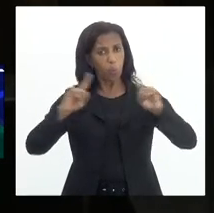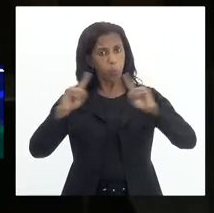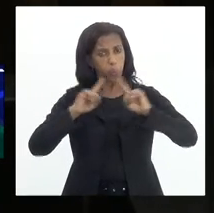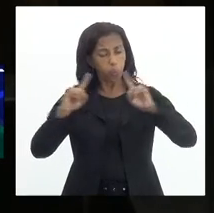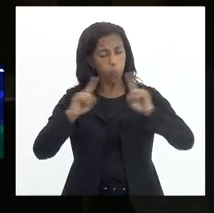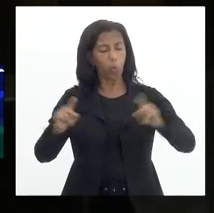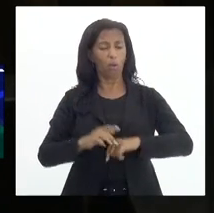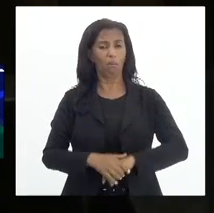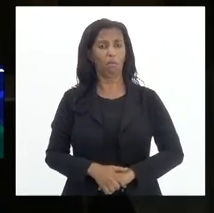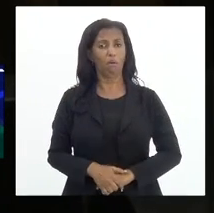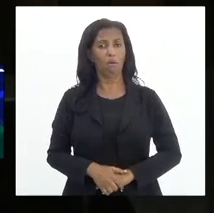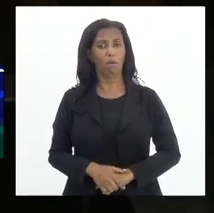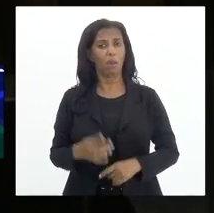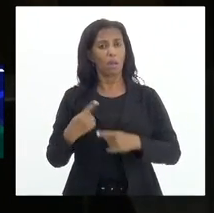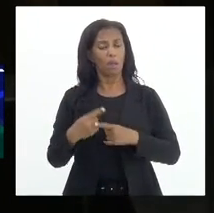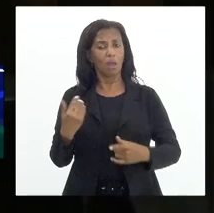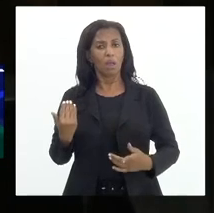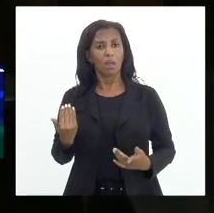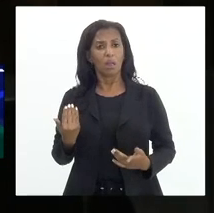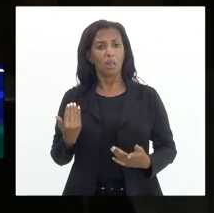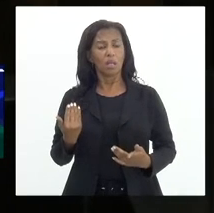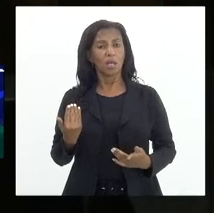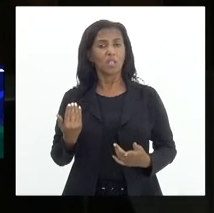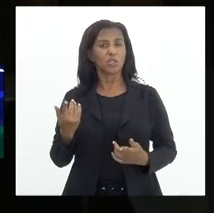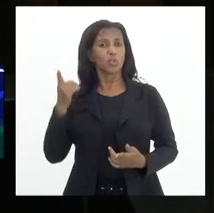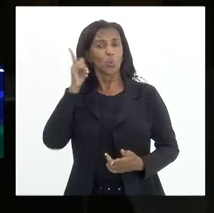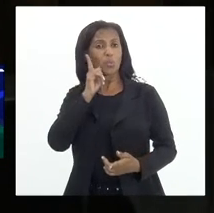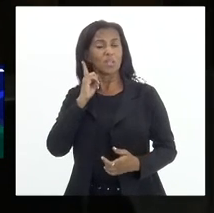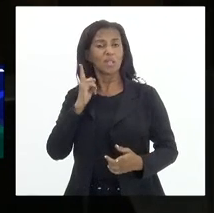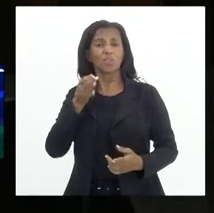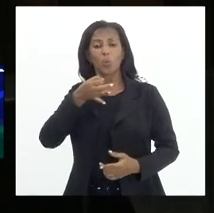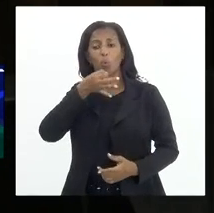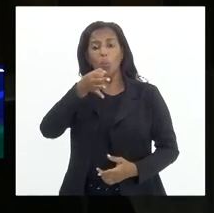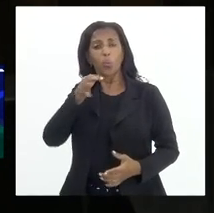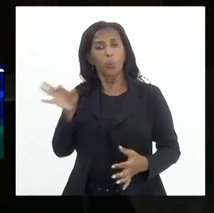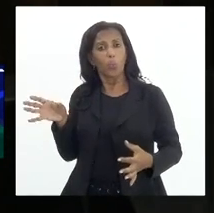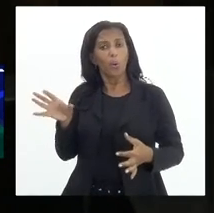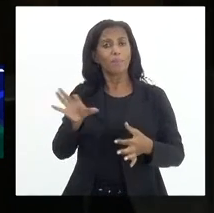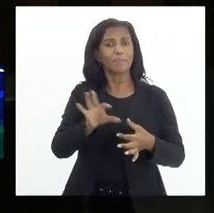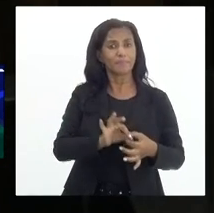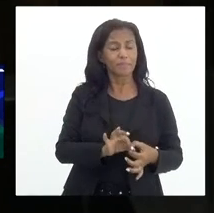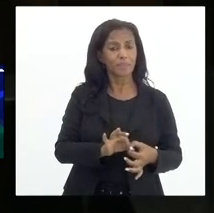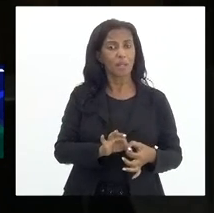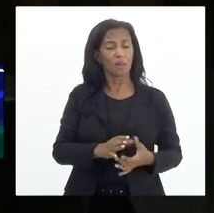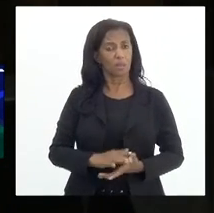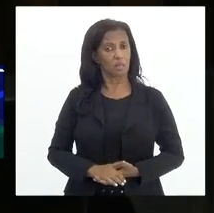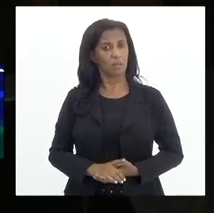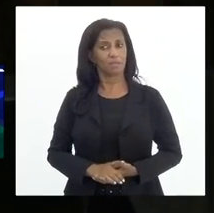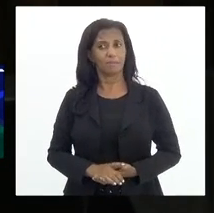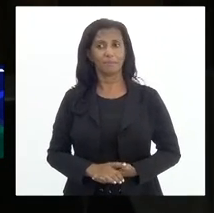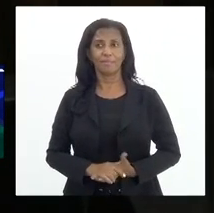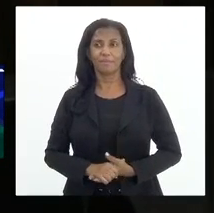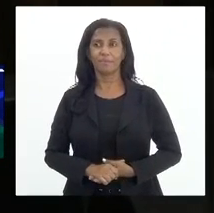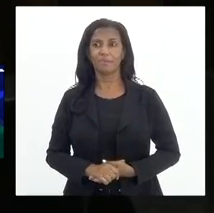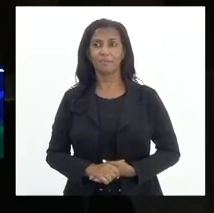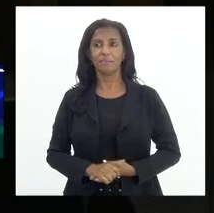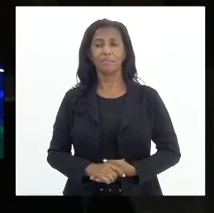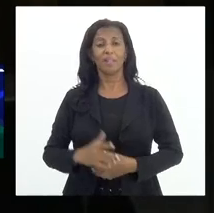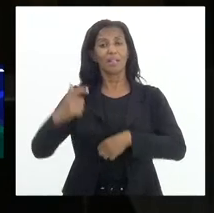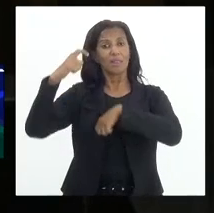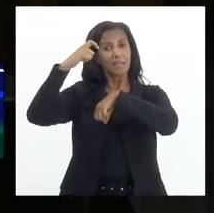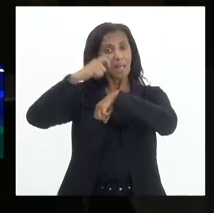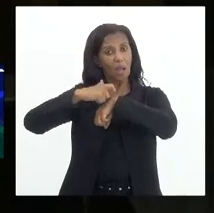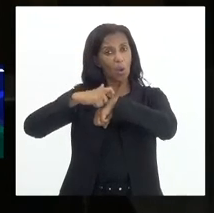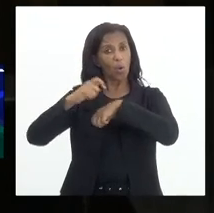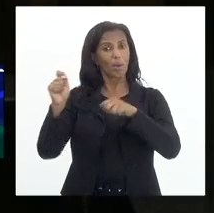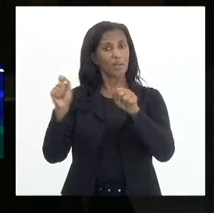questões para que a gente chegue a uma questão ideal, né? E a questão ideal também é, na hora que